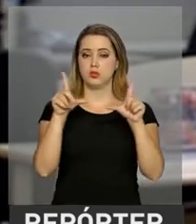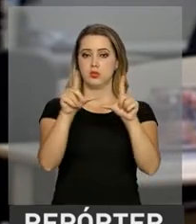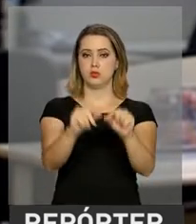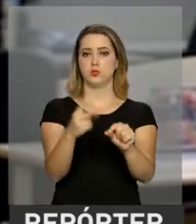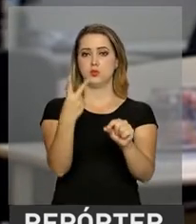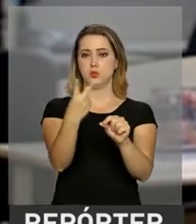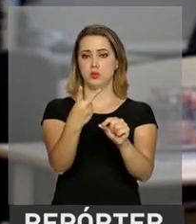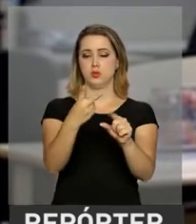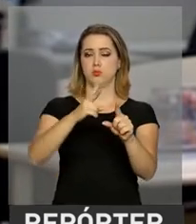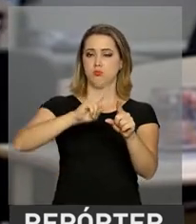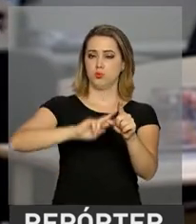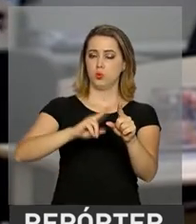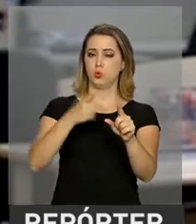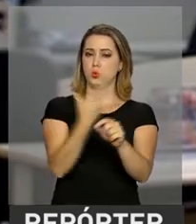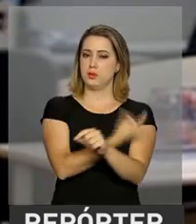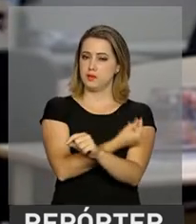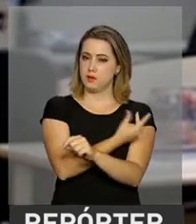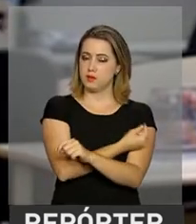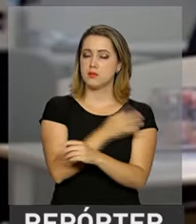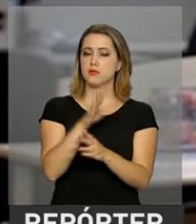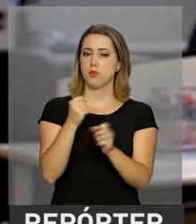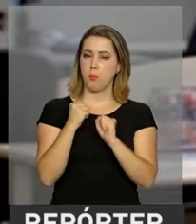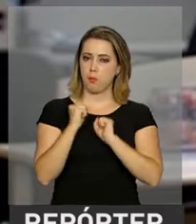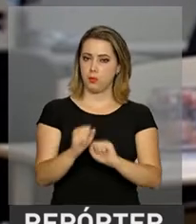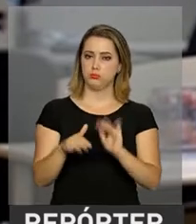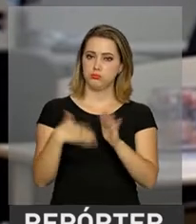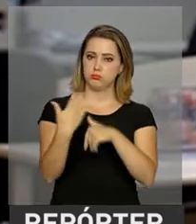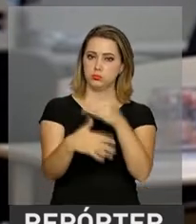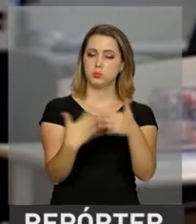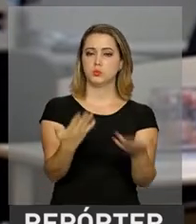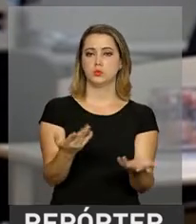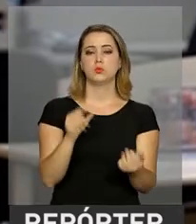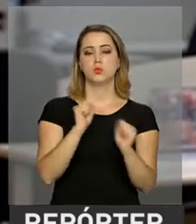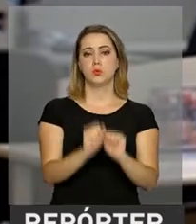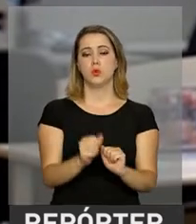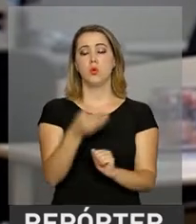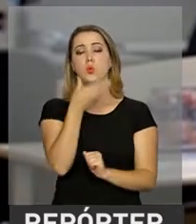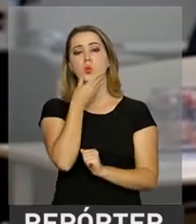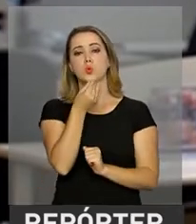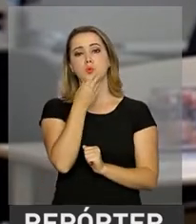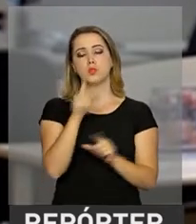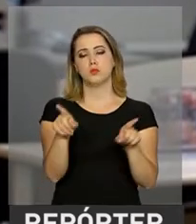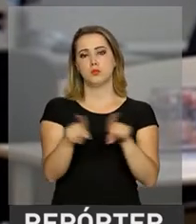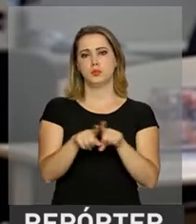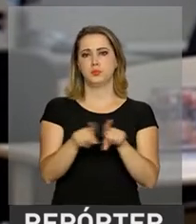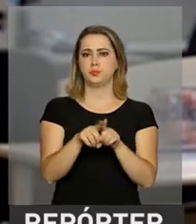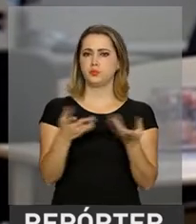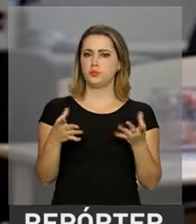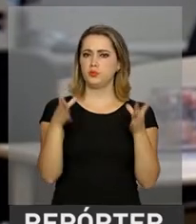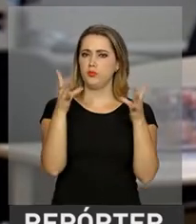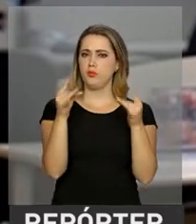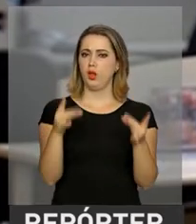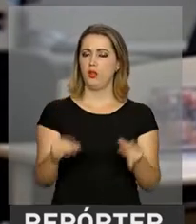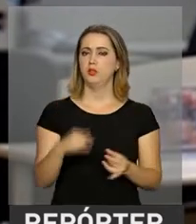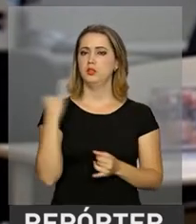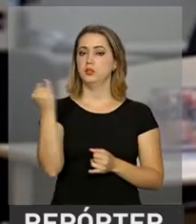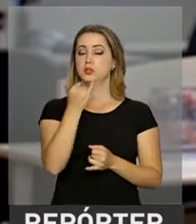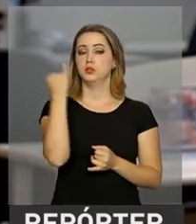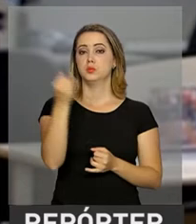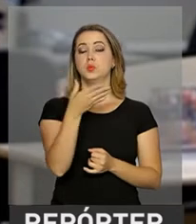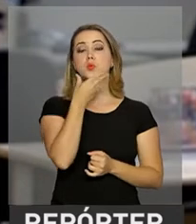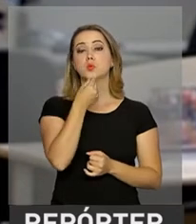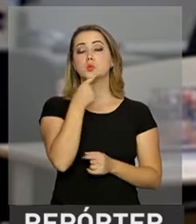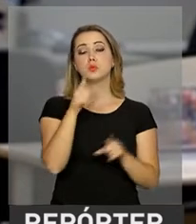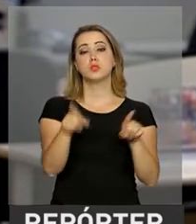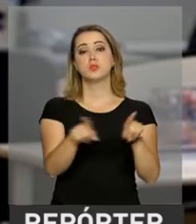foi mantido, possibilitando então a aplicação nos meninos. O ministro da Saúde, Ricardo Barros, destacou a importância da imunização dos